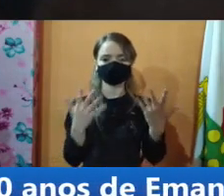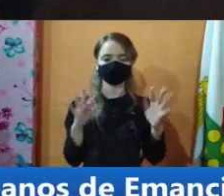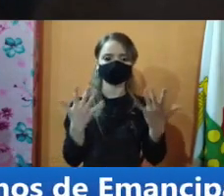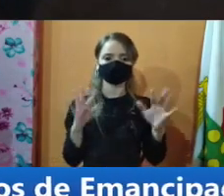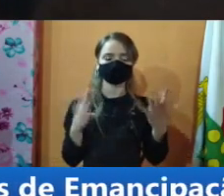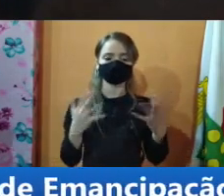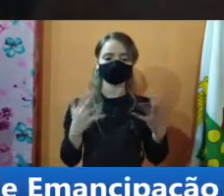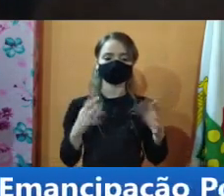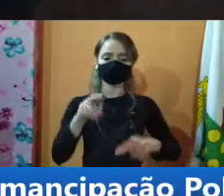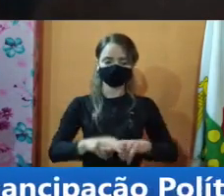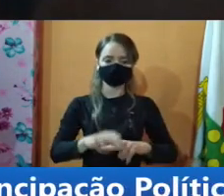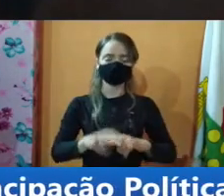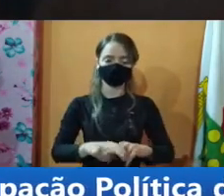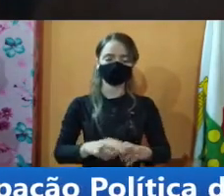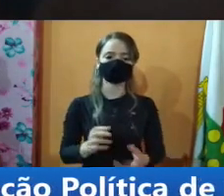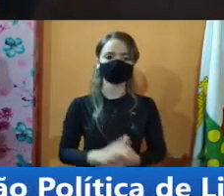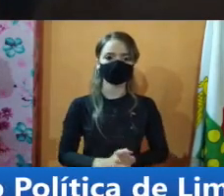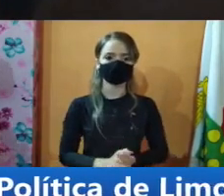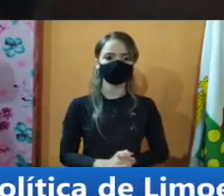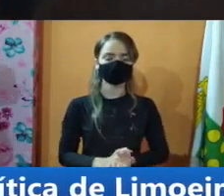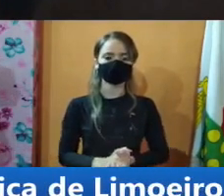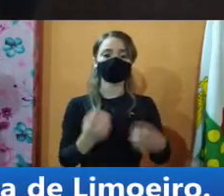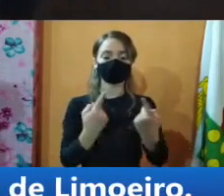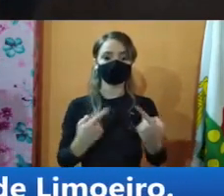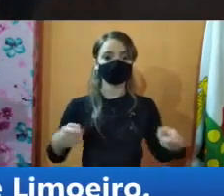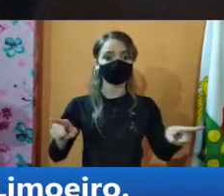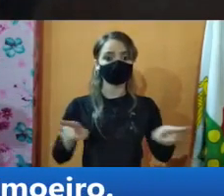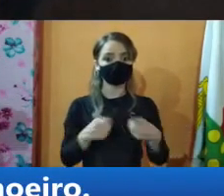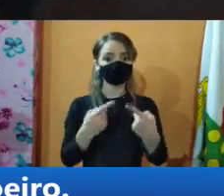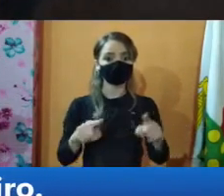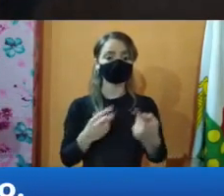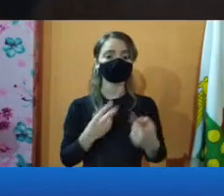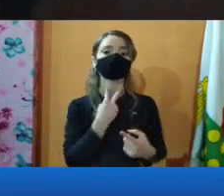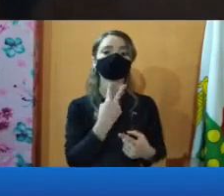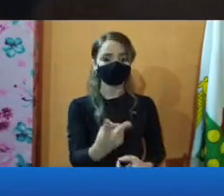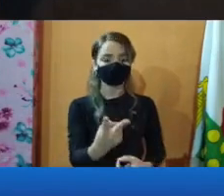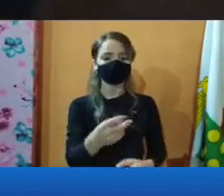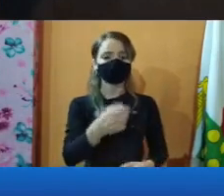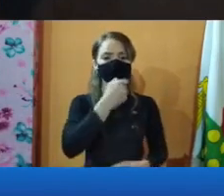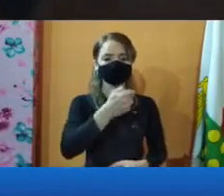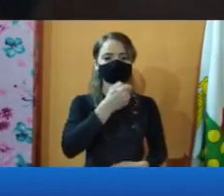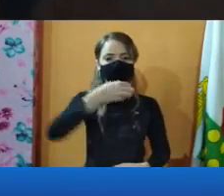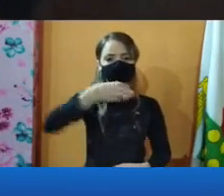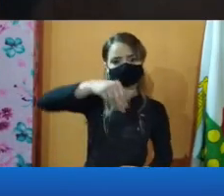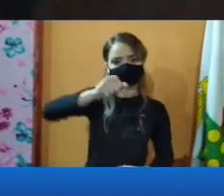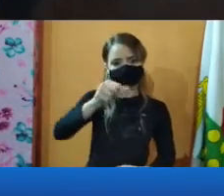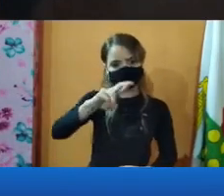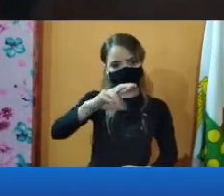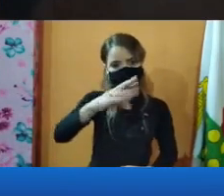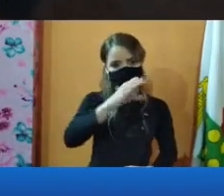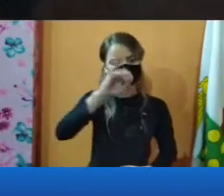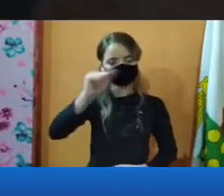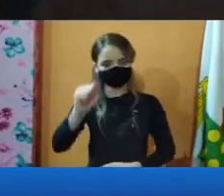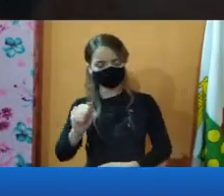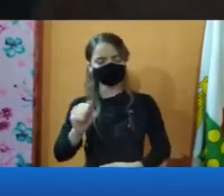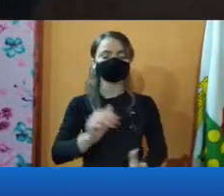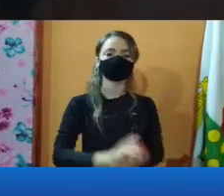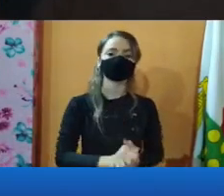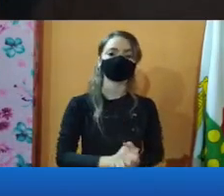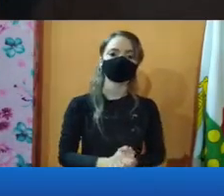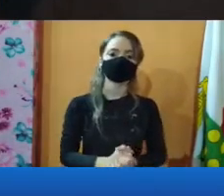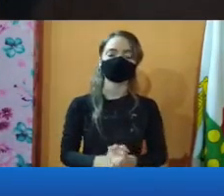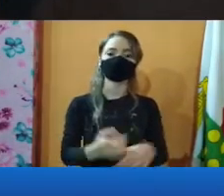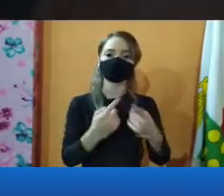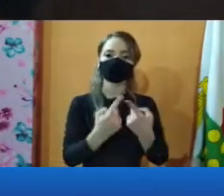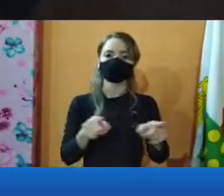Podem sentar. Inclusive, esse hino está na voz de Márcia Adriana, não é? Uma das grandes cantoras da nossa cidade, e que